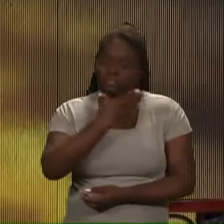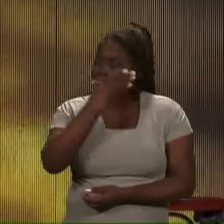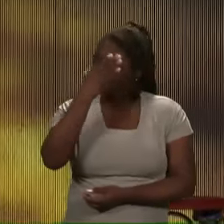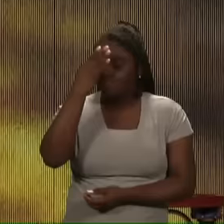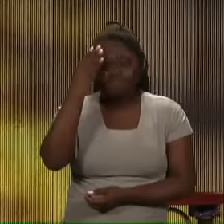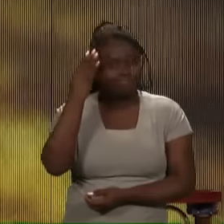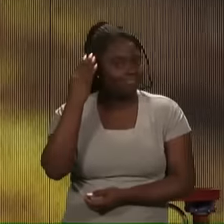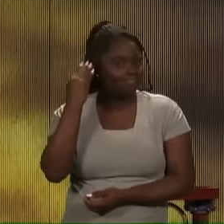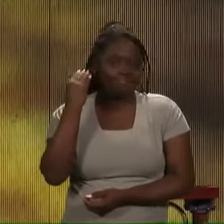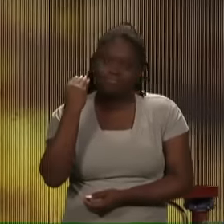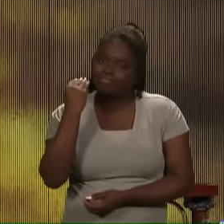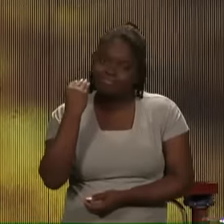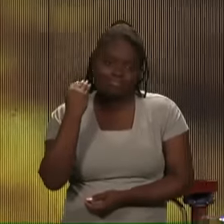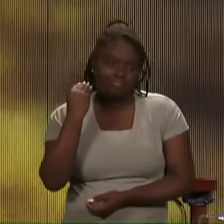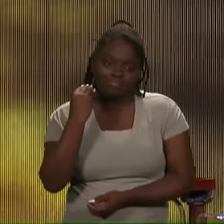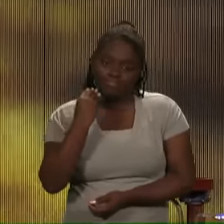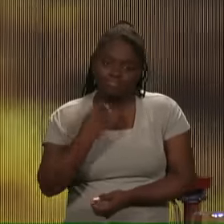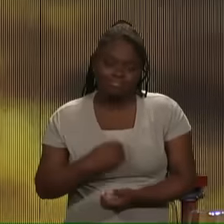esquecermos.